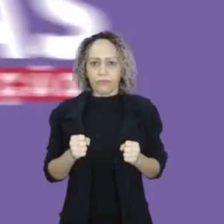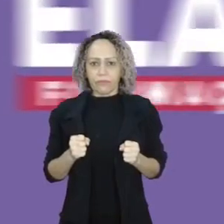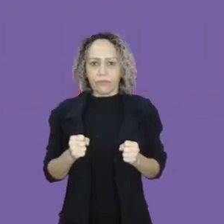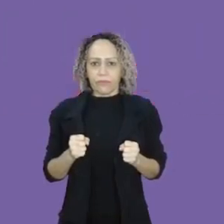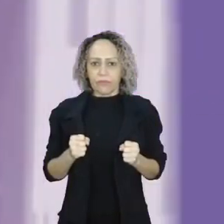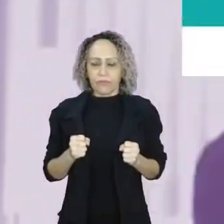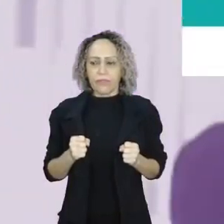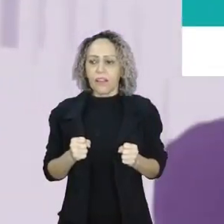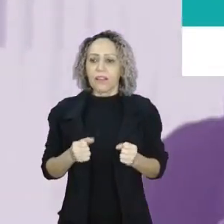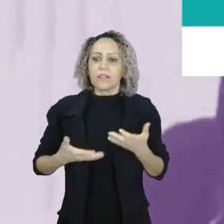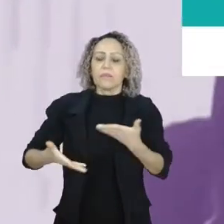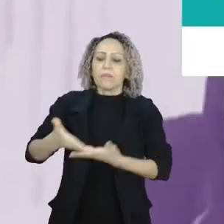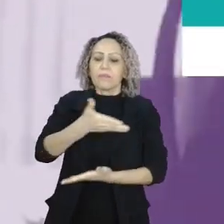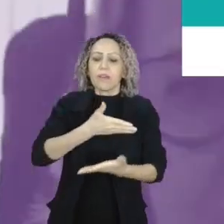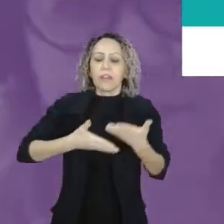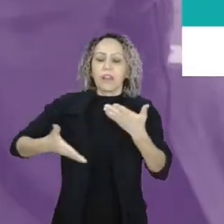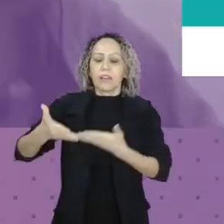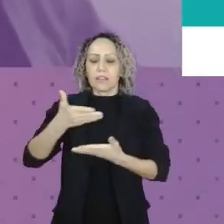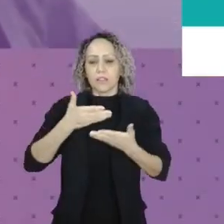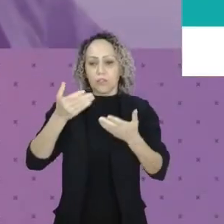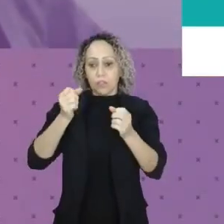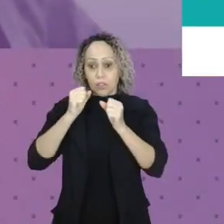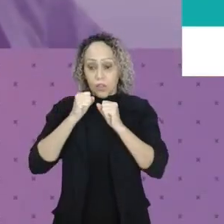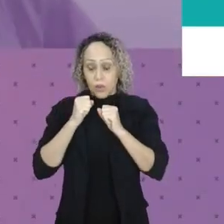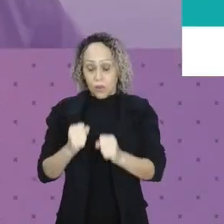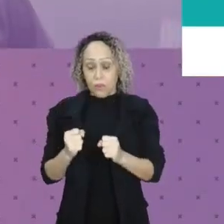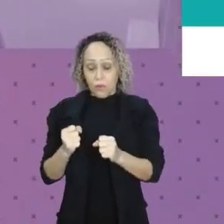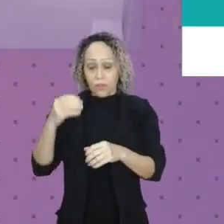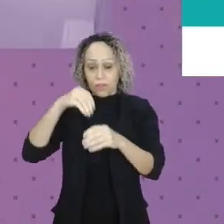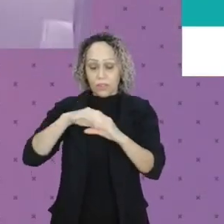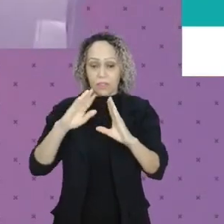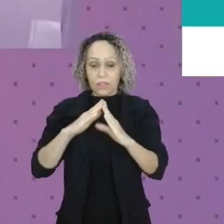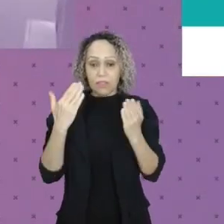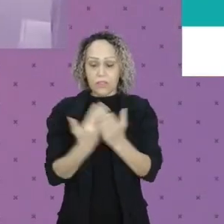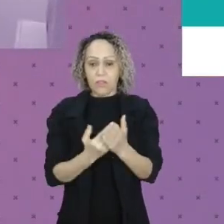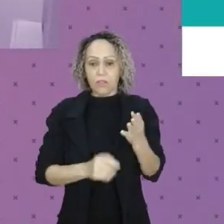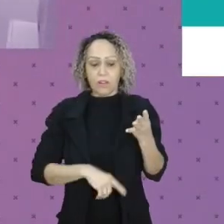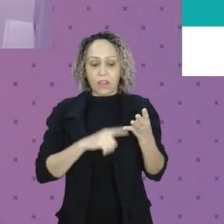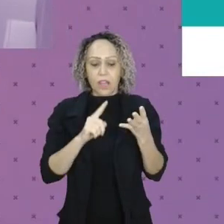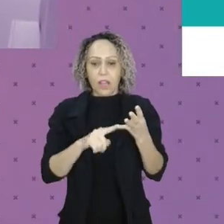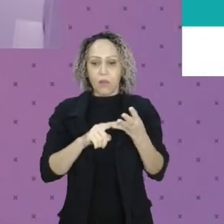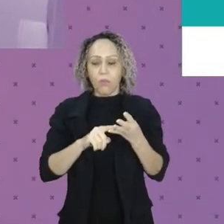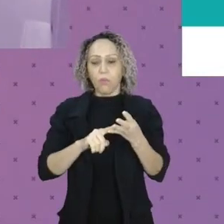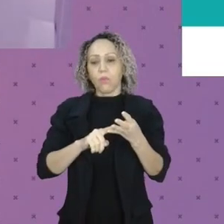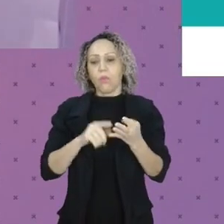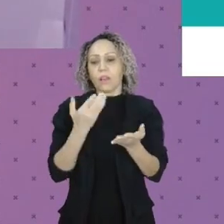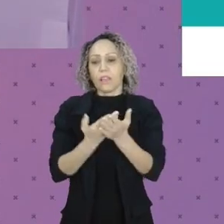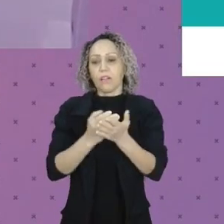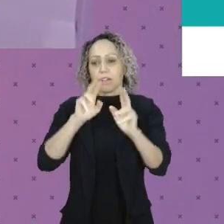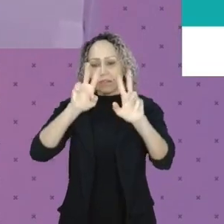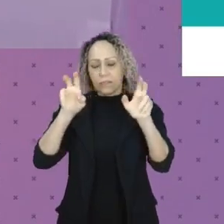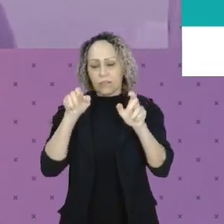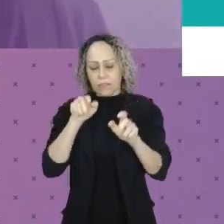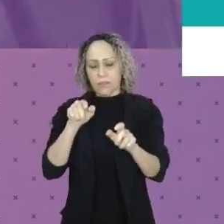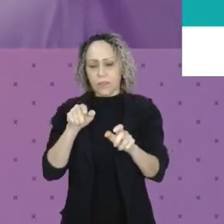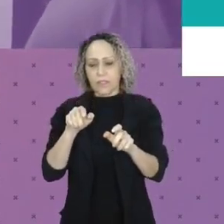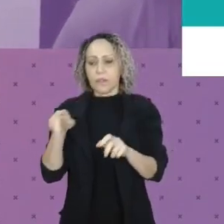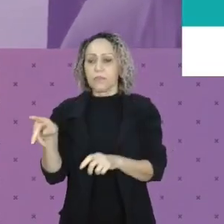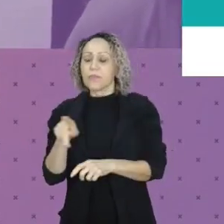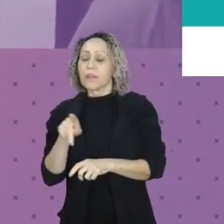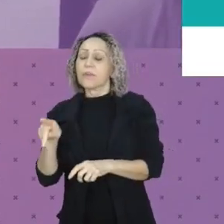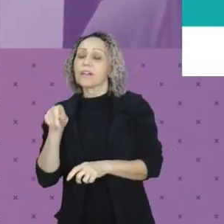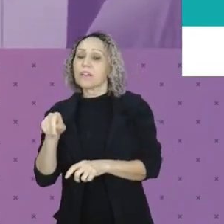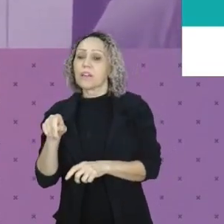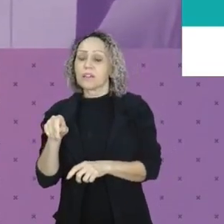Relações de poder no interior das escolas é o tema da quarta aula desta semana. E quem preparou foi a professora da